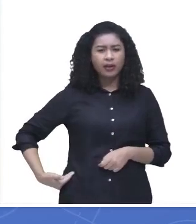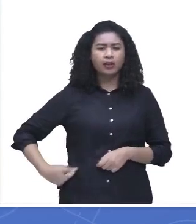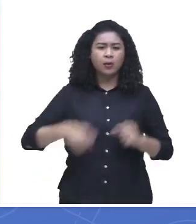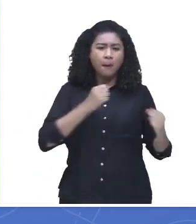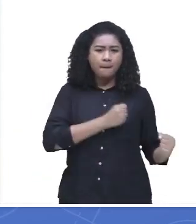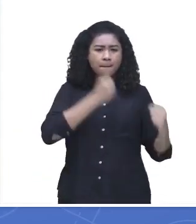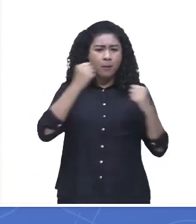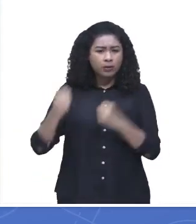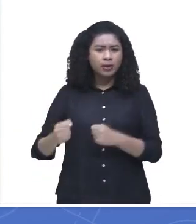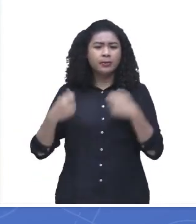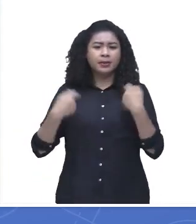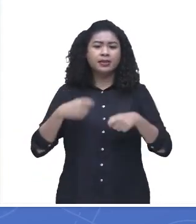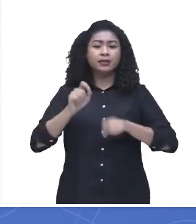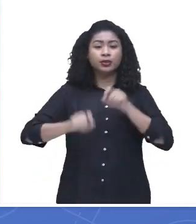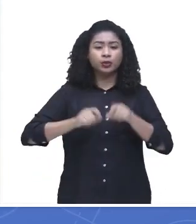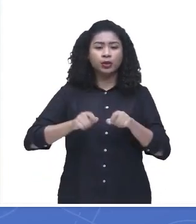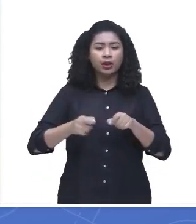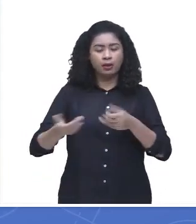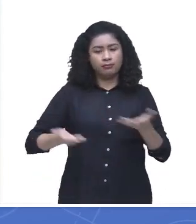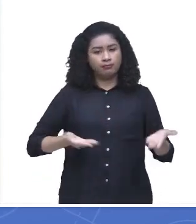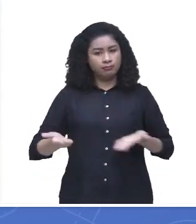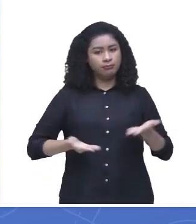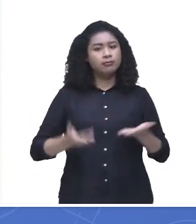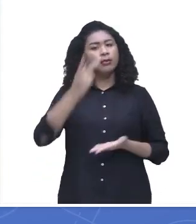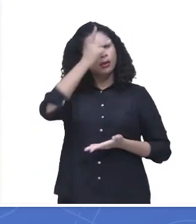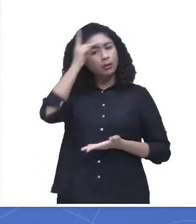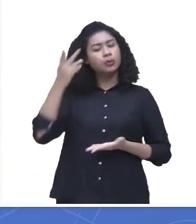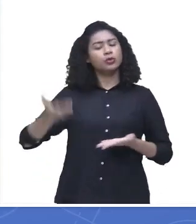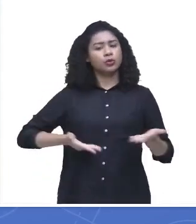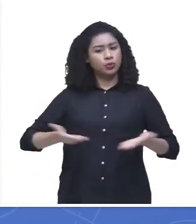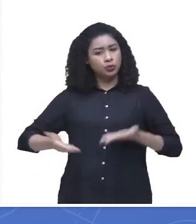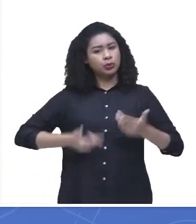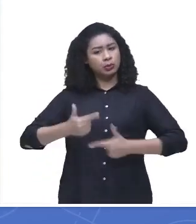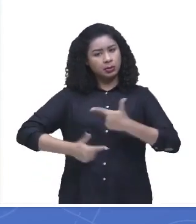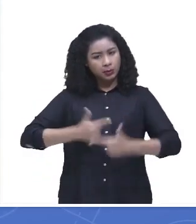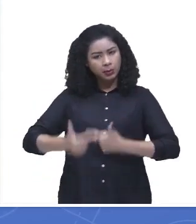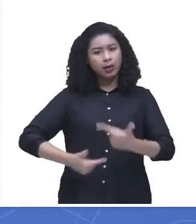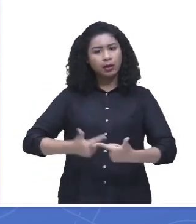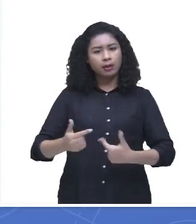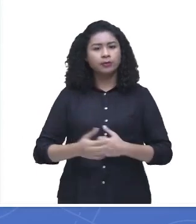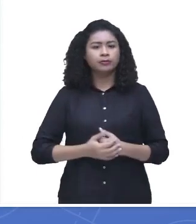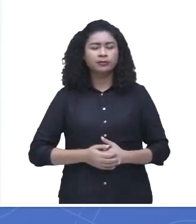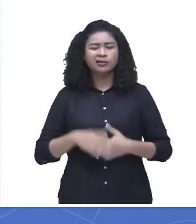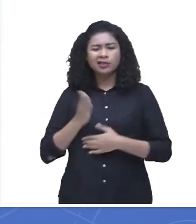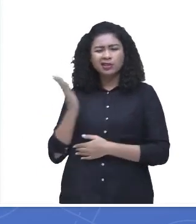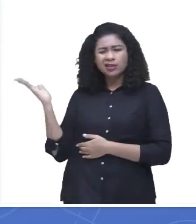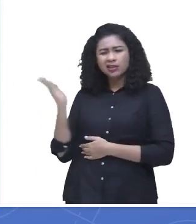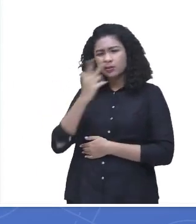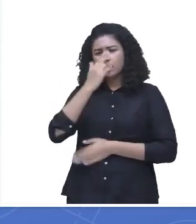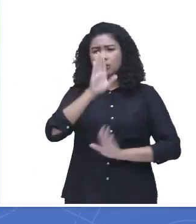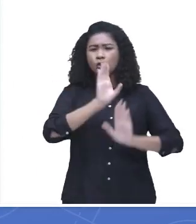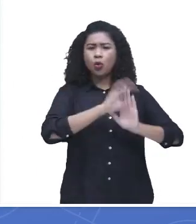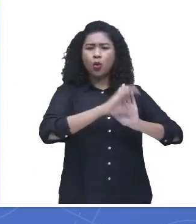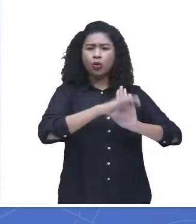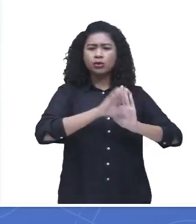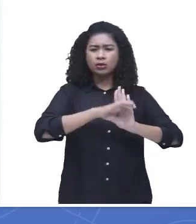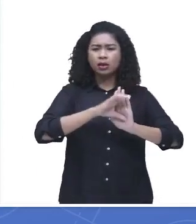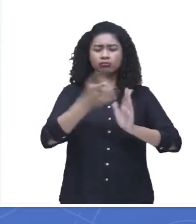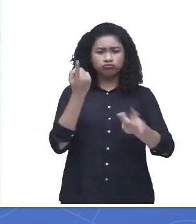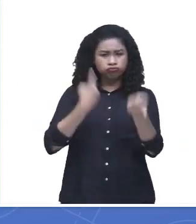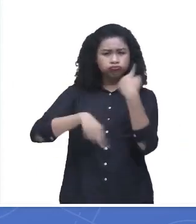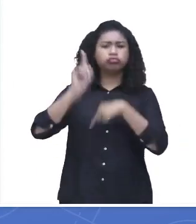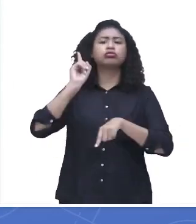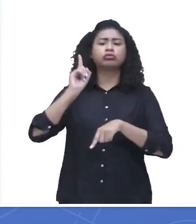derivava dos governados. Olha aí, esses conceitos revolucionários que ecoavam